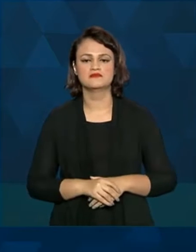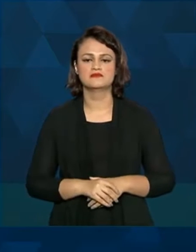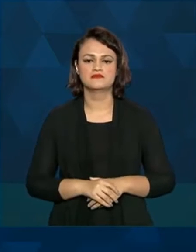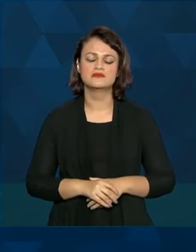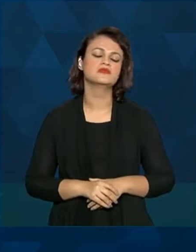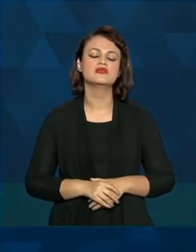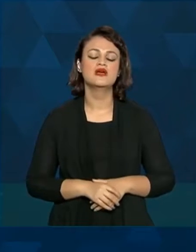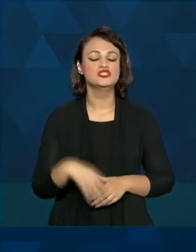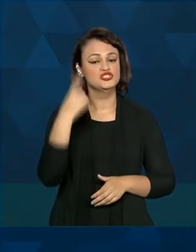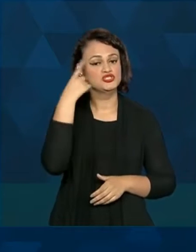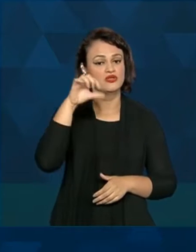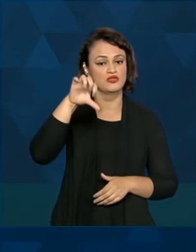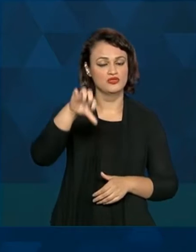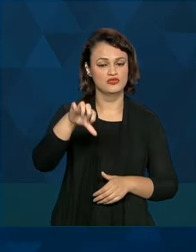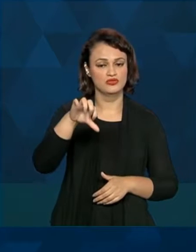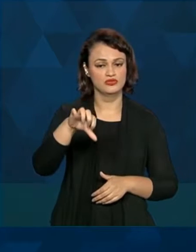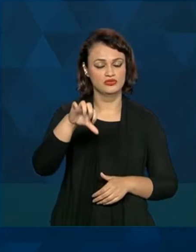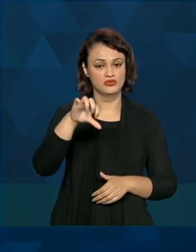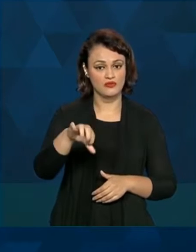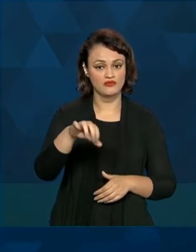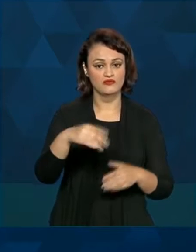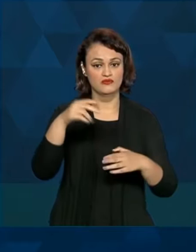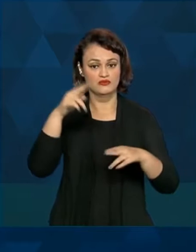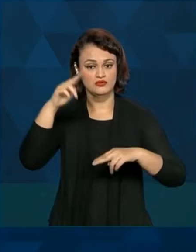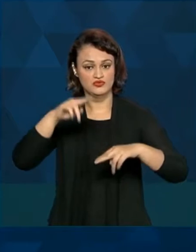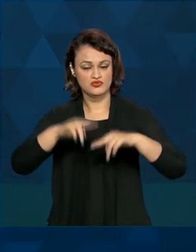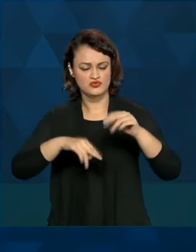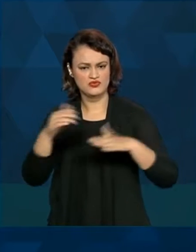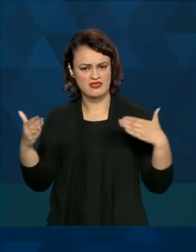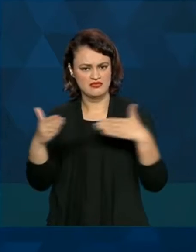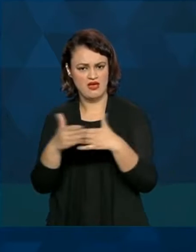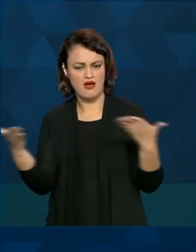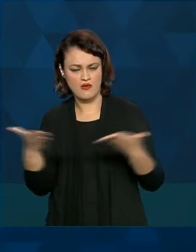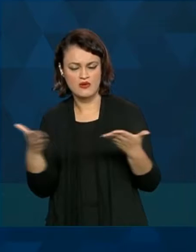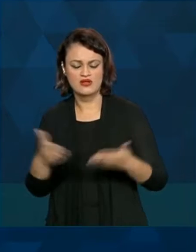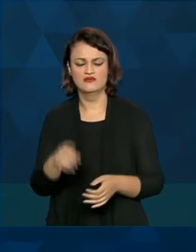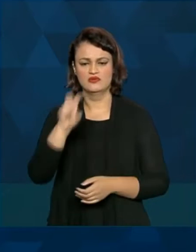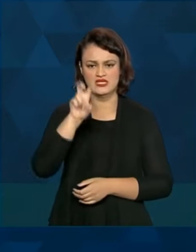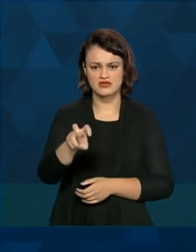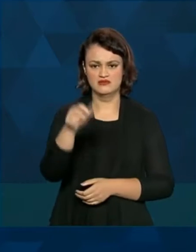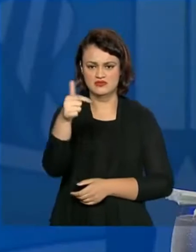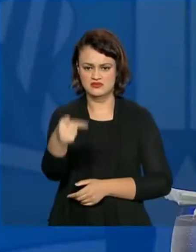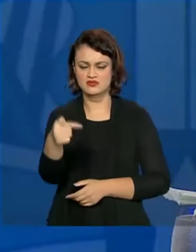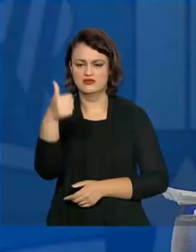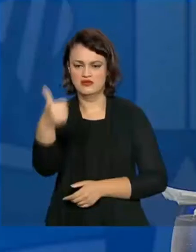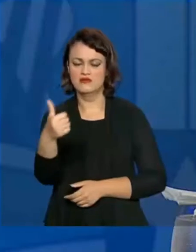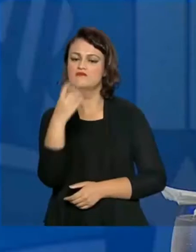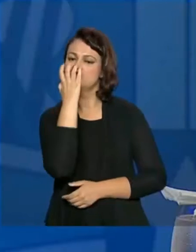Só de 9 de junho a 15 de junho foram distribuídos 661 ventiladores pulmonares.